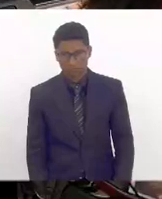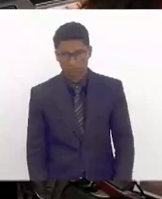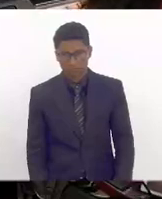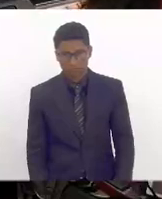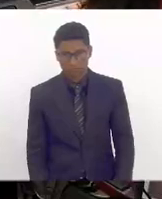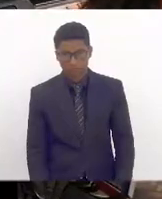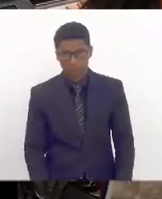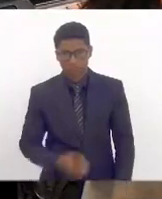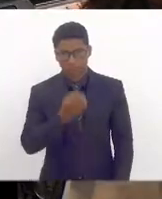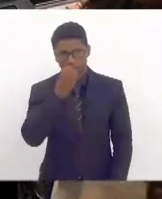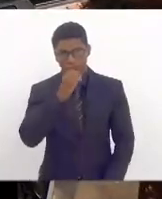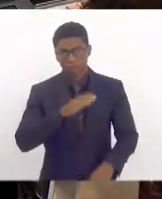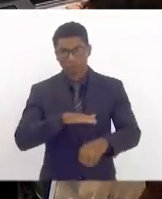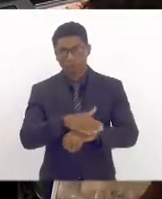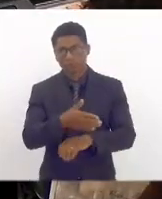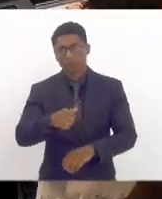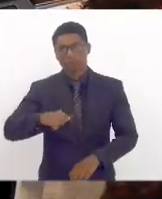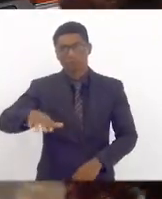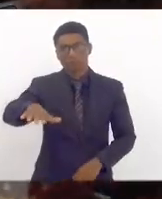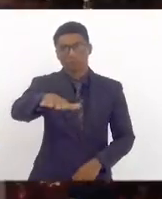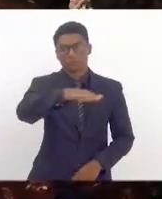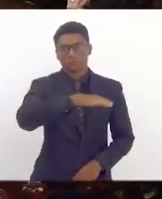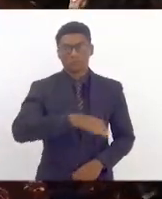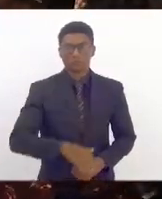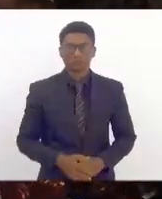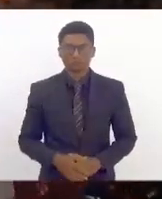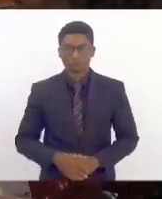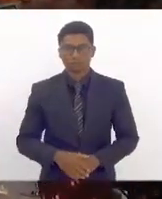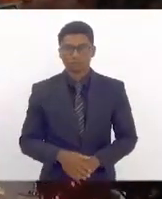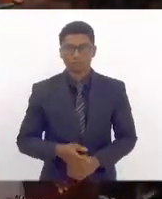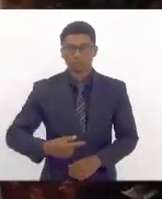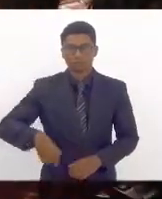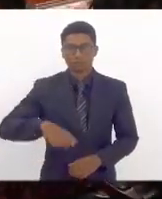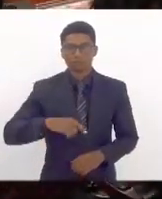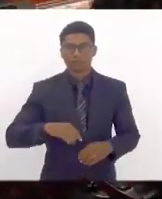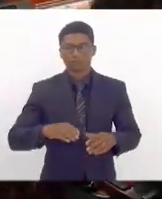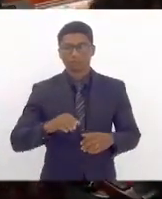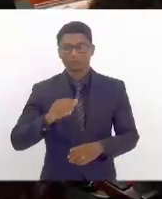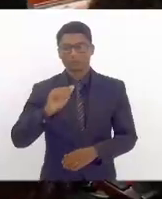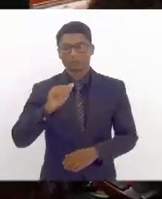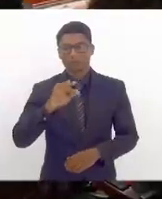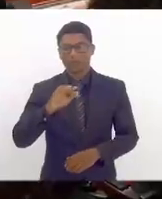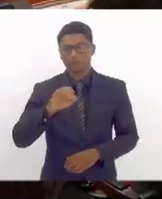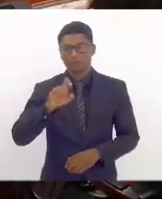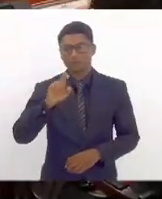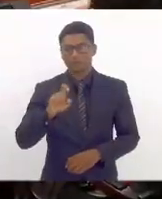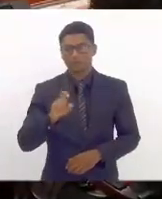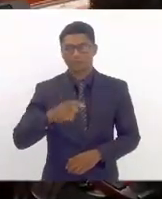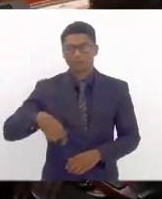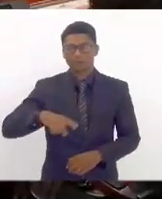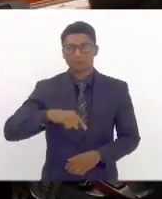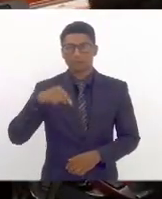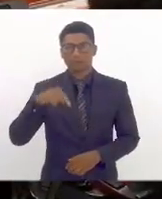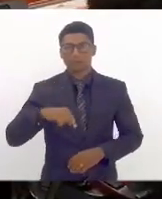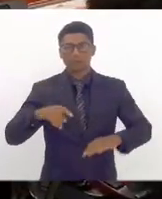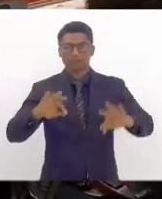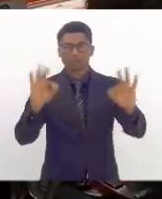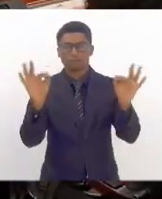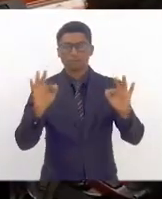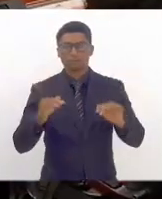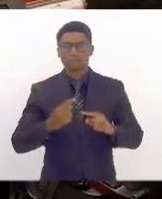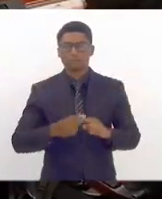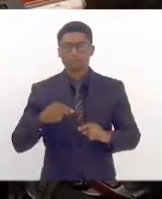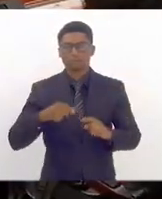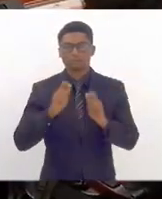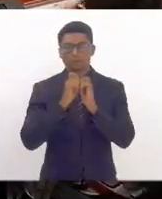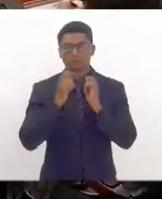Boa noite a todos nós somos o alfa chama estamos aqui feliz por estar nessa casa